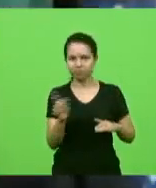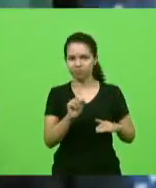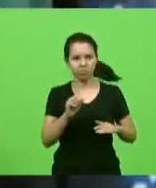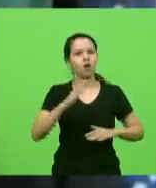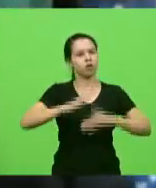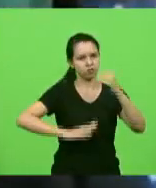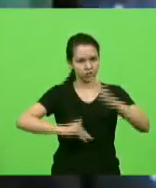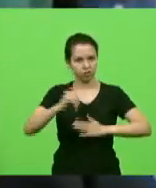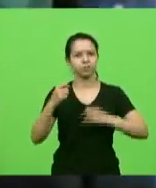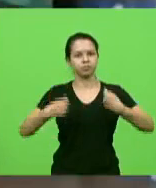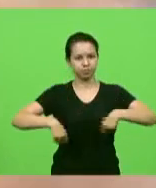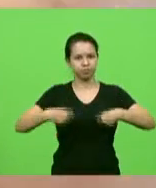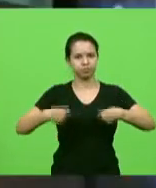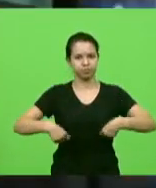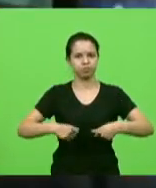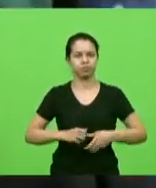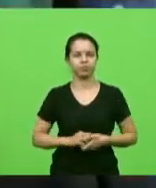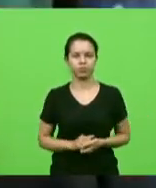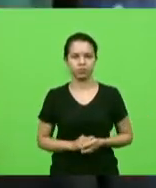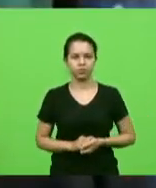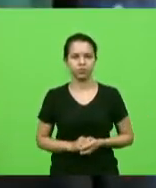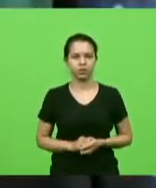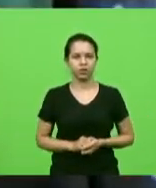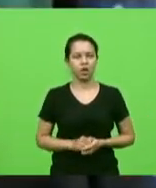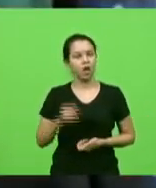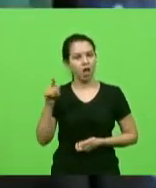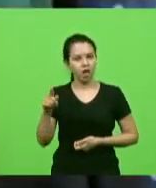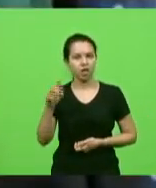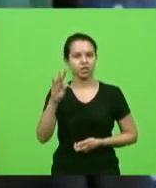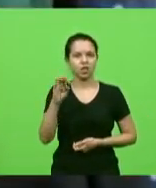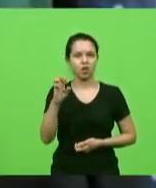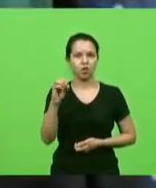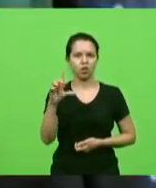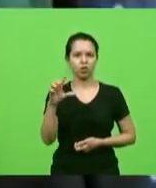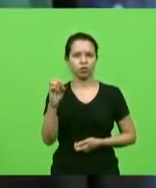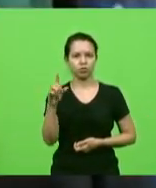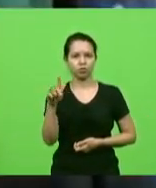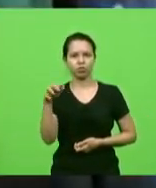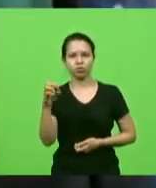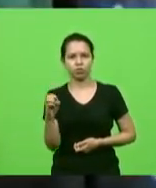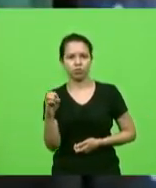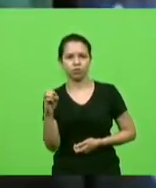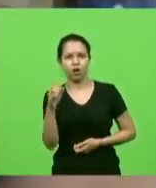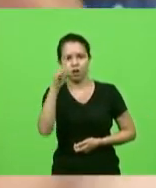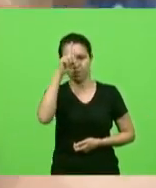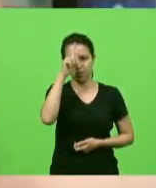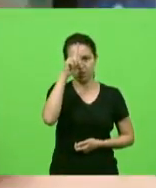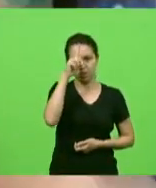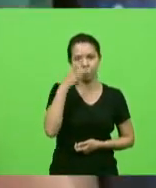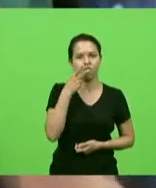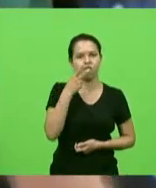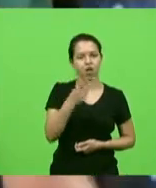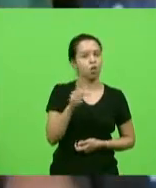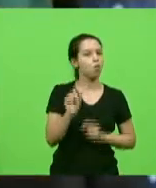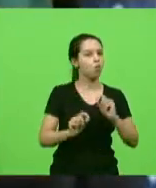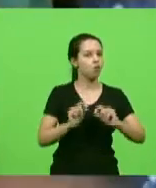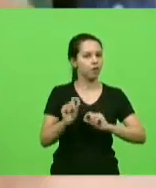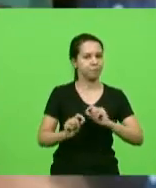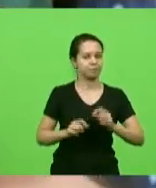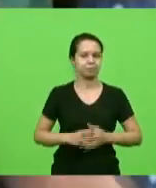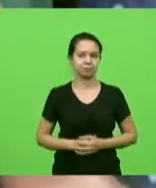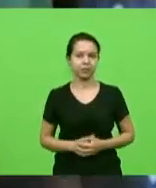por ações e o convite disco de ouro alemão Albert site "dar o exemplo